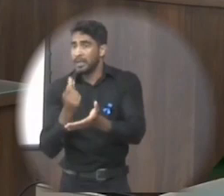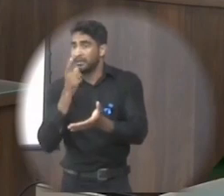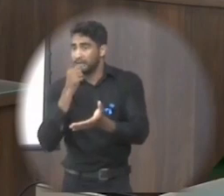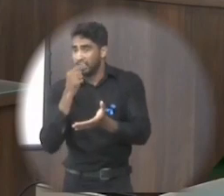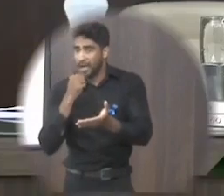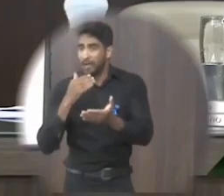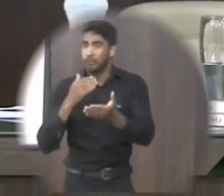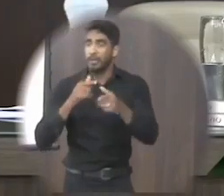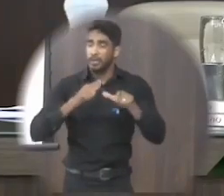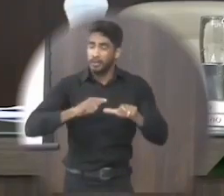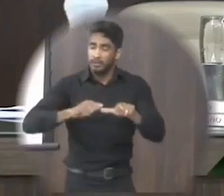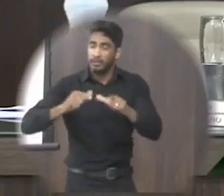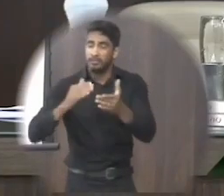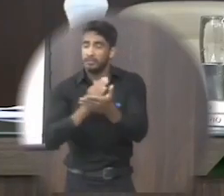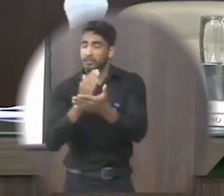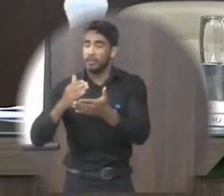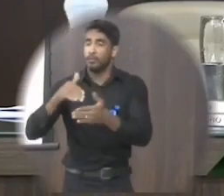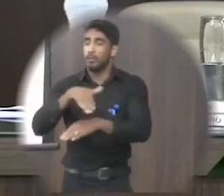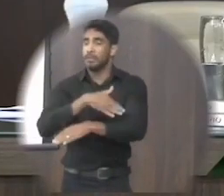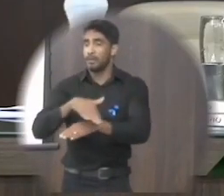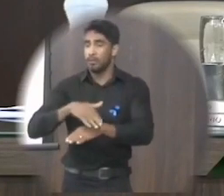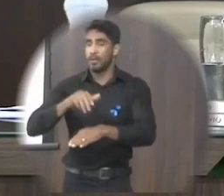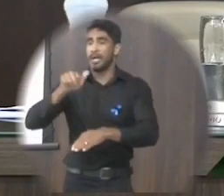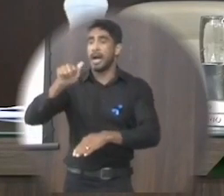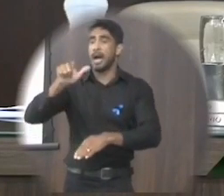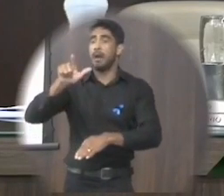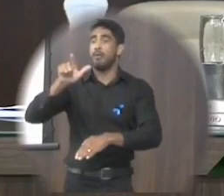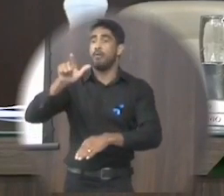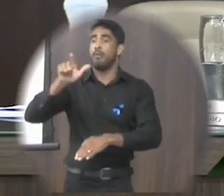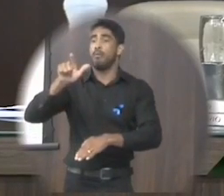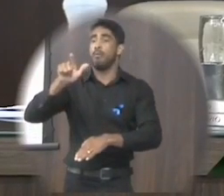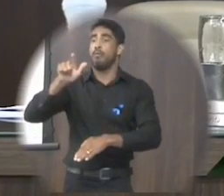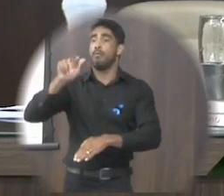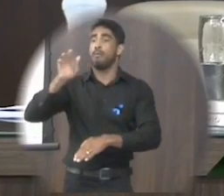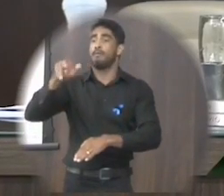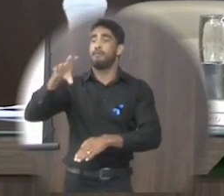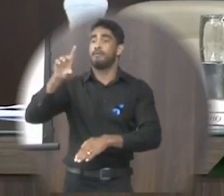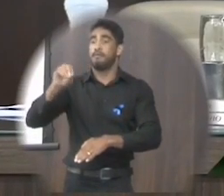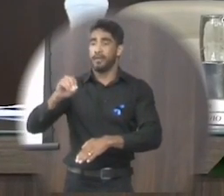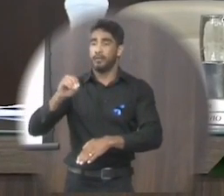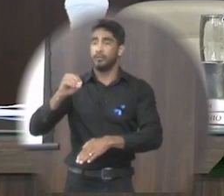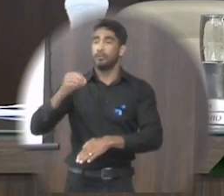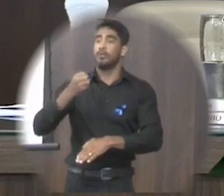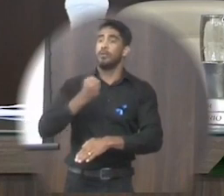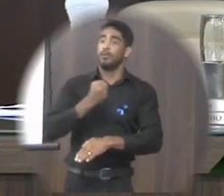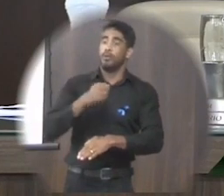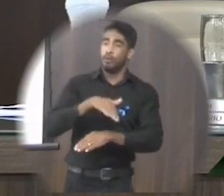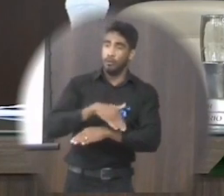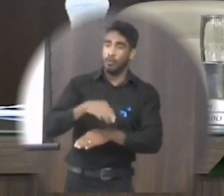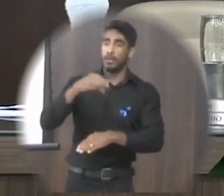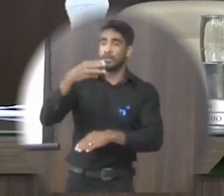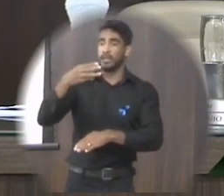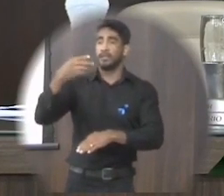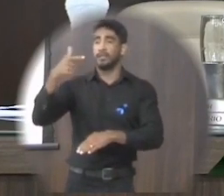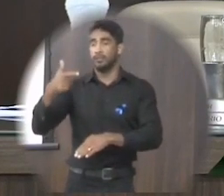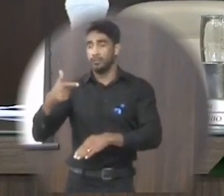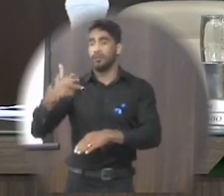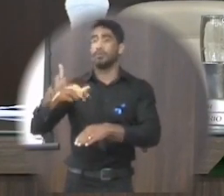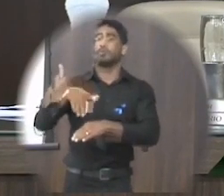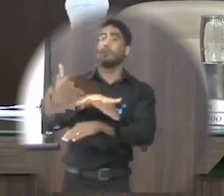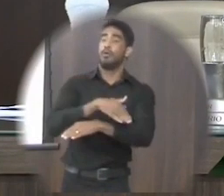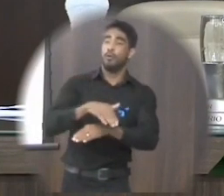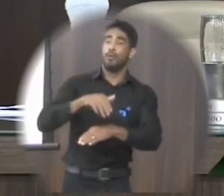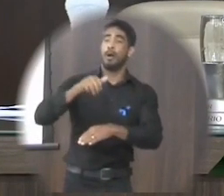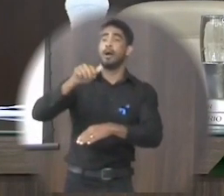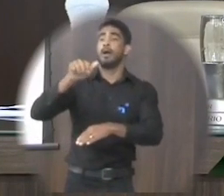ruas. Rua Alfredo Maia, Rua 32 e Rua Aurino Barbosa, todos no